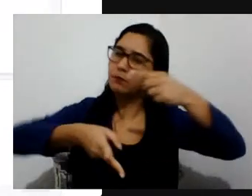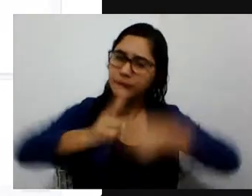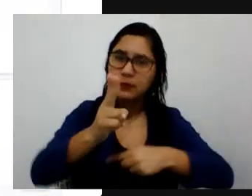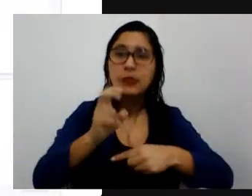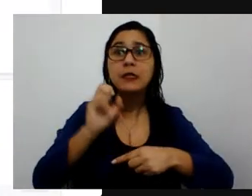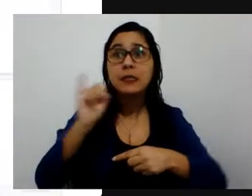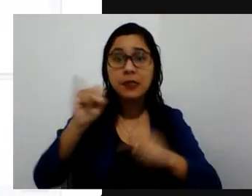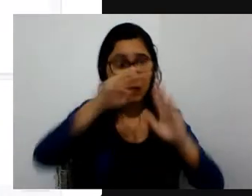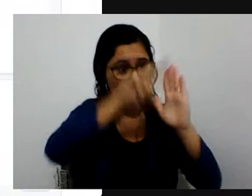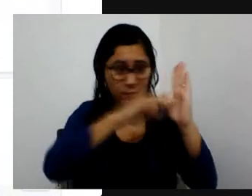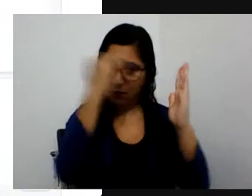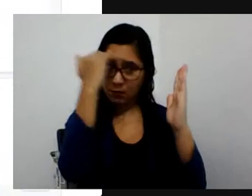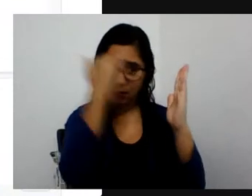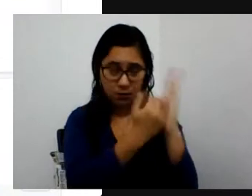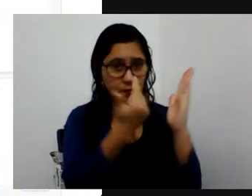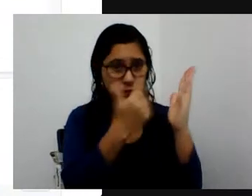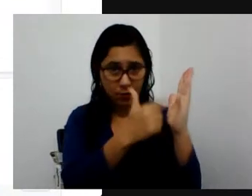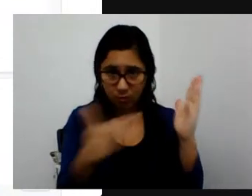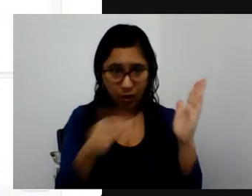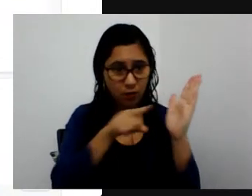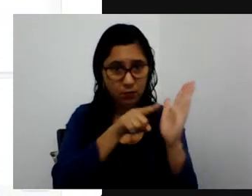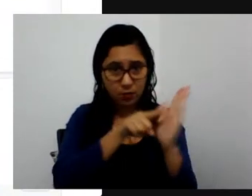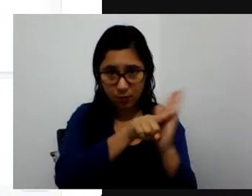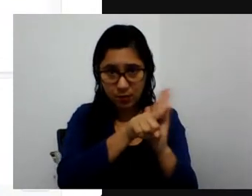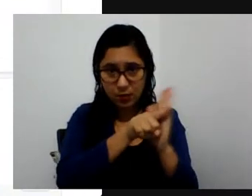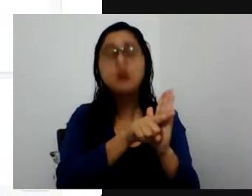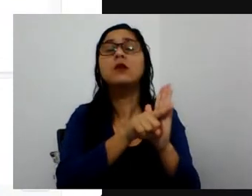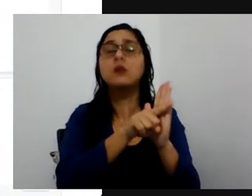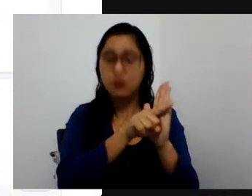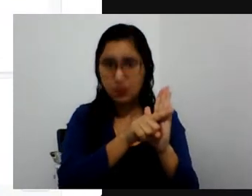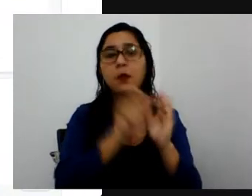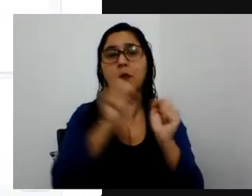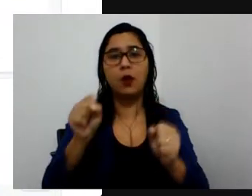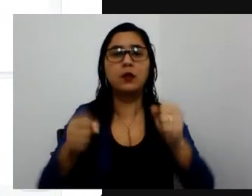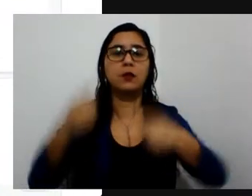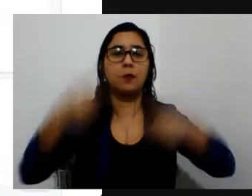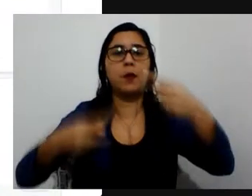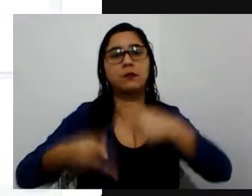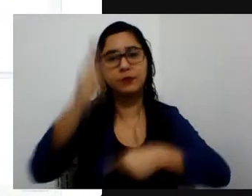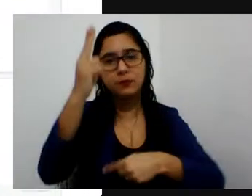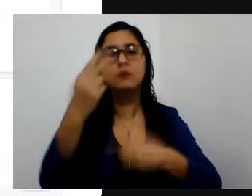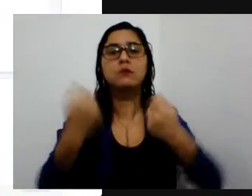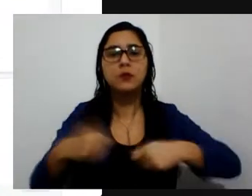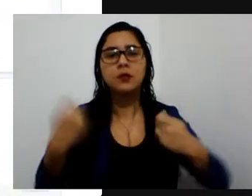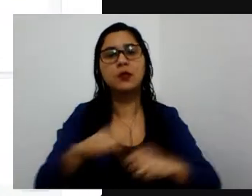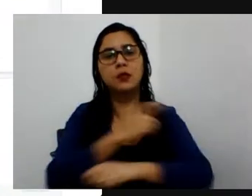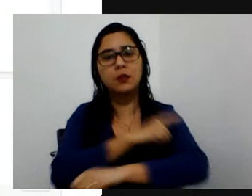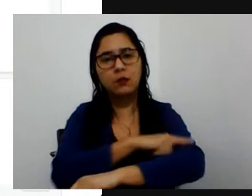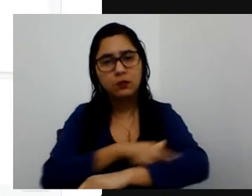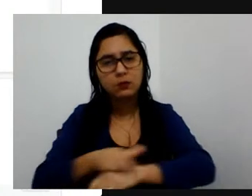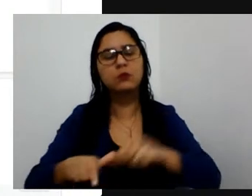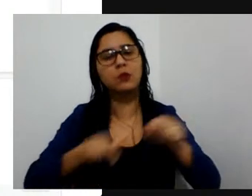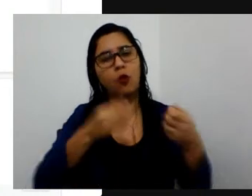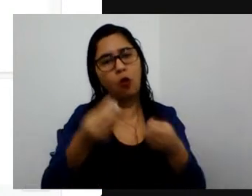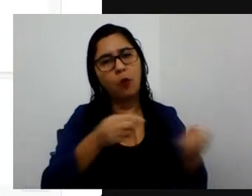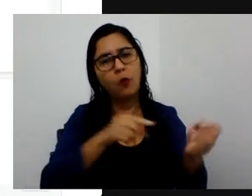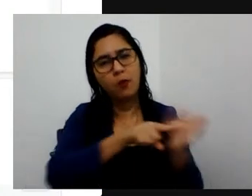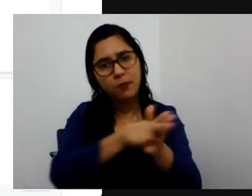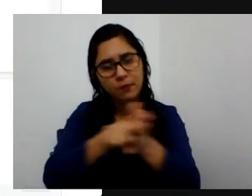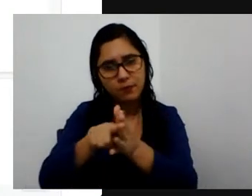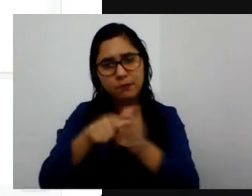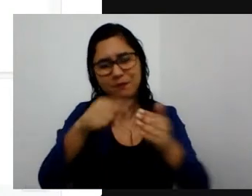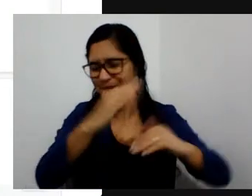está estabelecido no edital de pesquisa eleitoral, na normativa de boas práticas de pesquisa eleitoral e nas regras